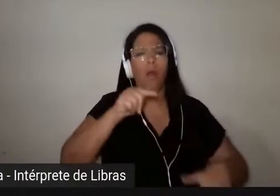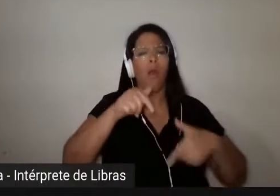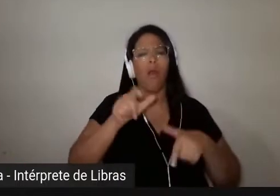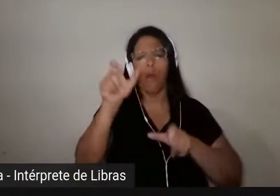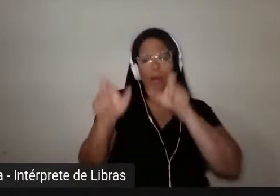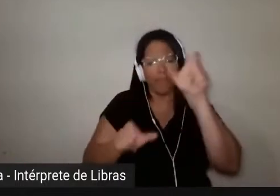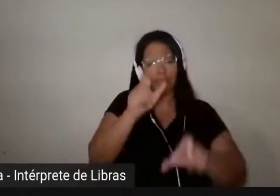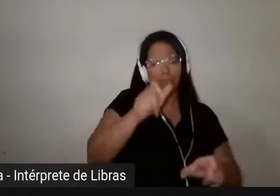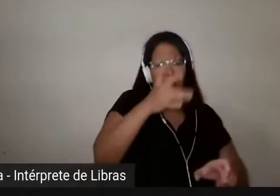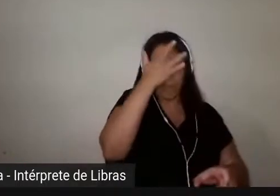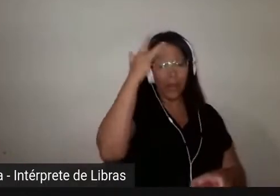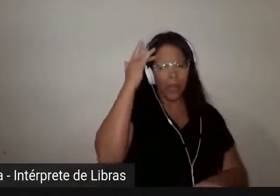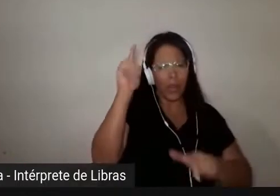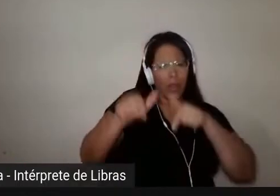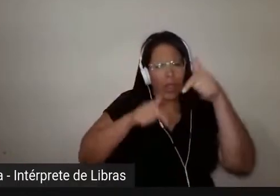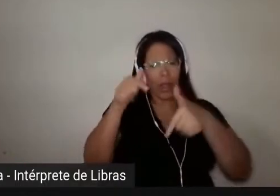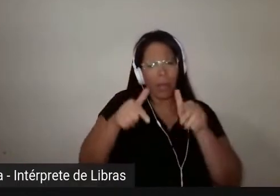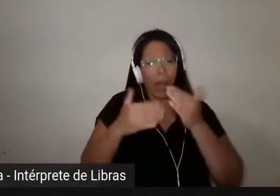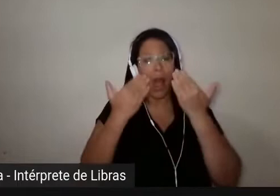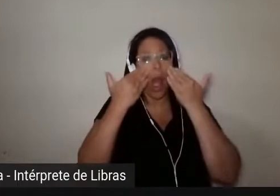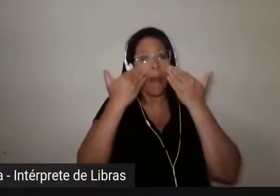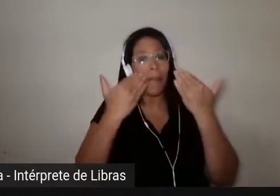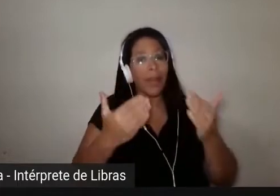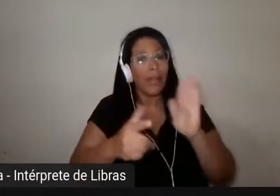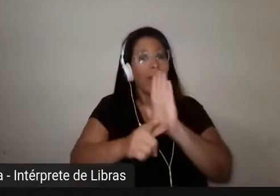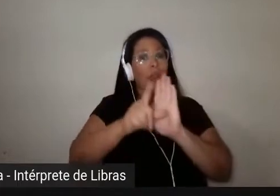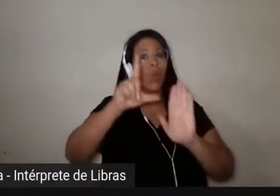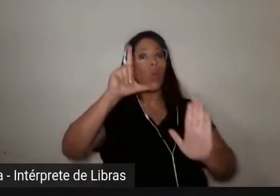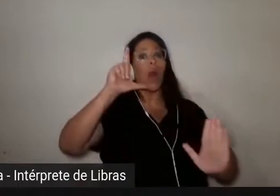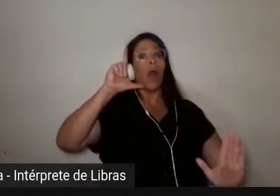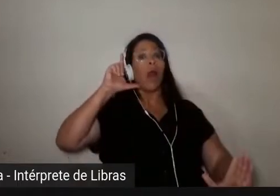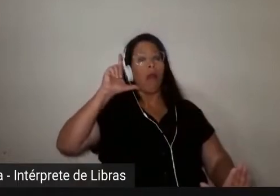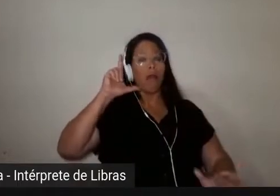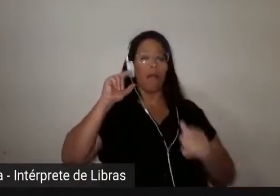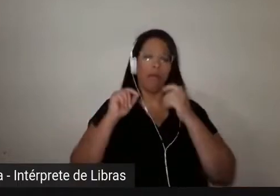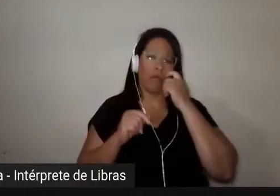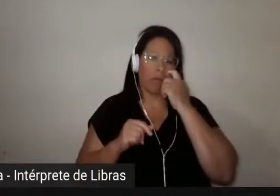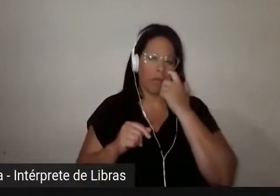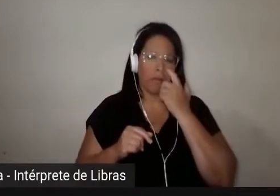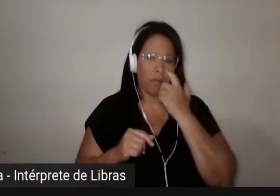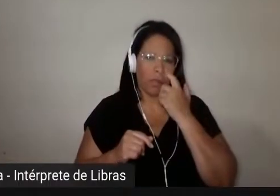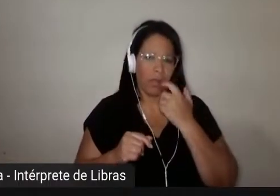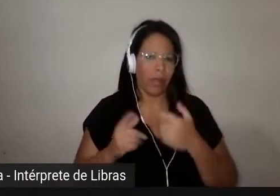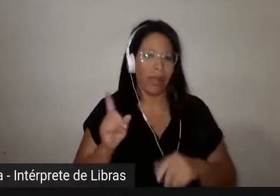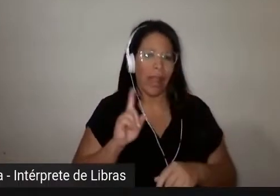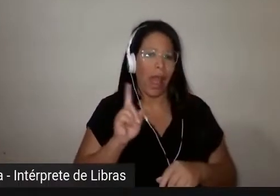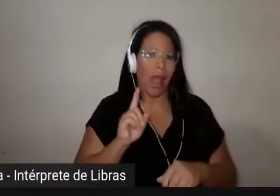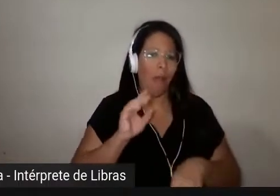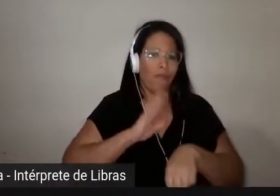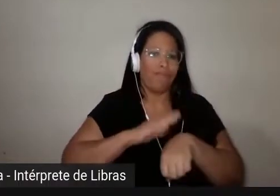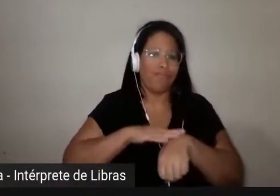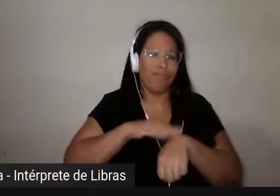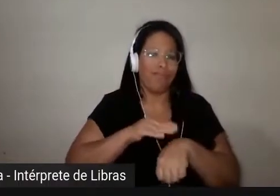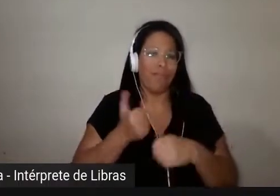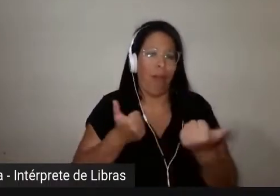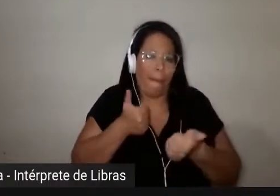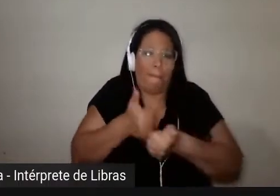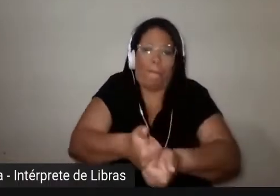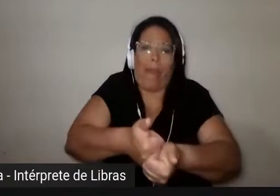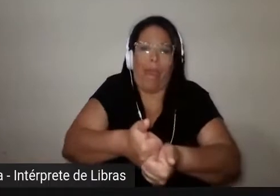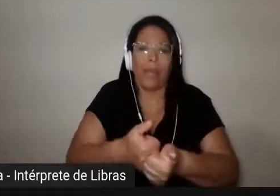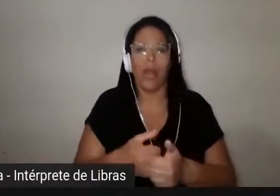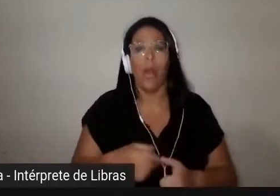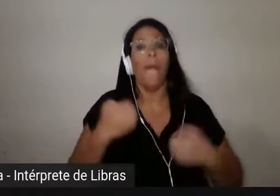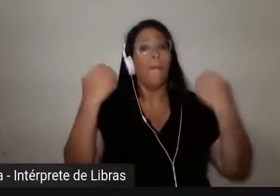organiza os destaques, que eles sejam apresentados com certa antecedência e não simplesmente no momento do anúncio da matéria, porque às vezes você não tem parlamentar